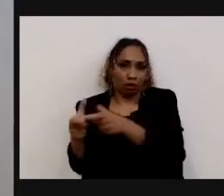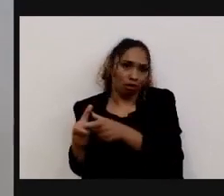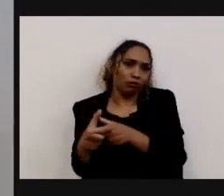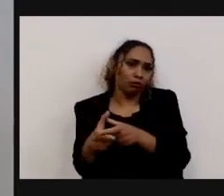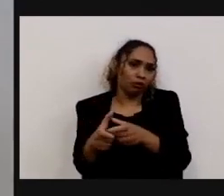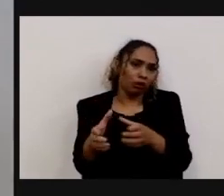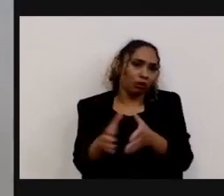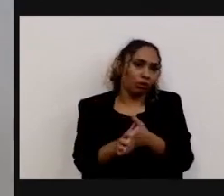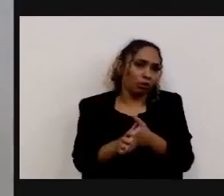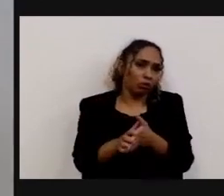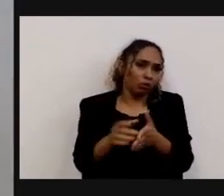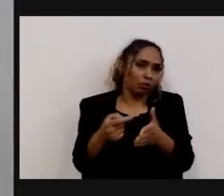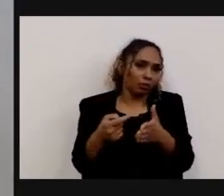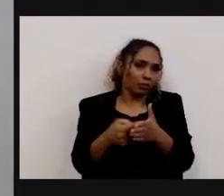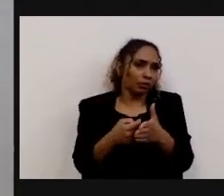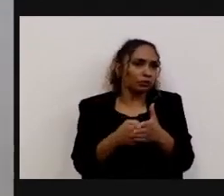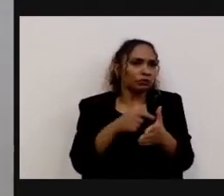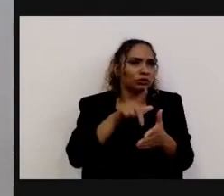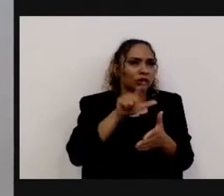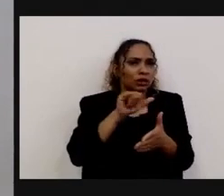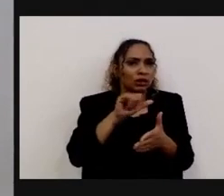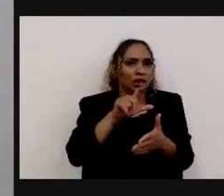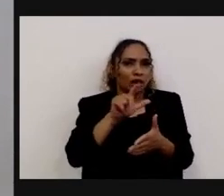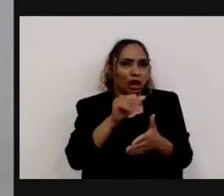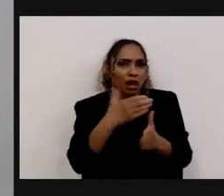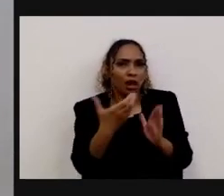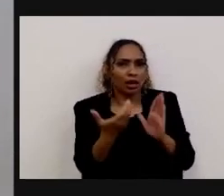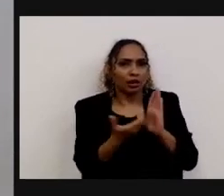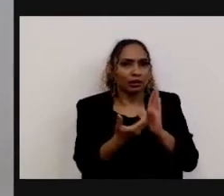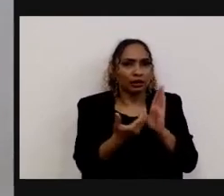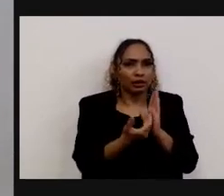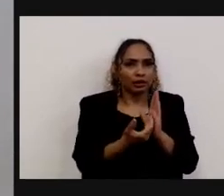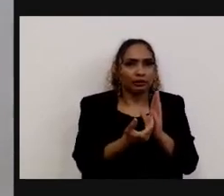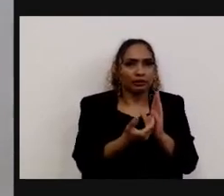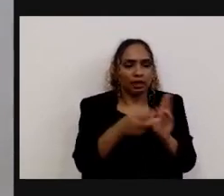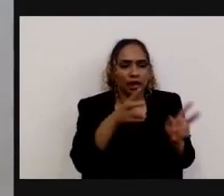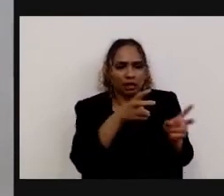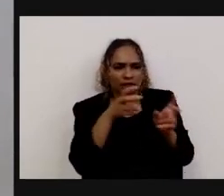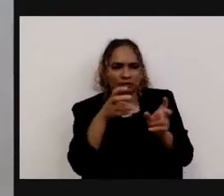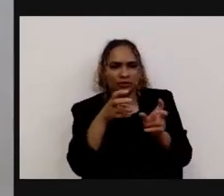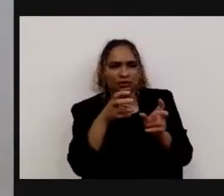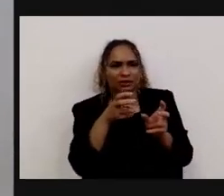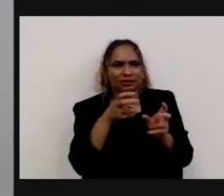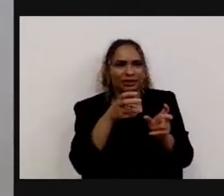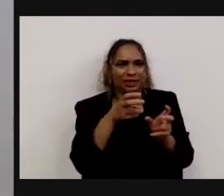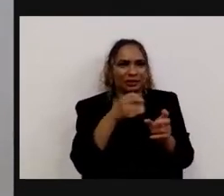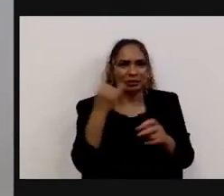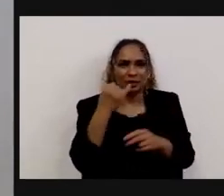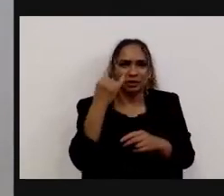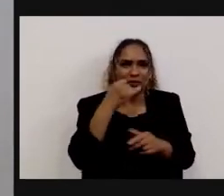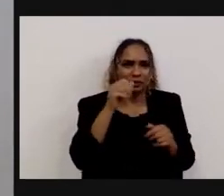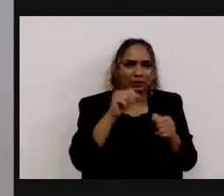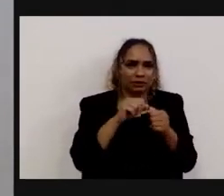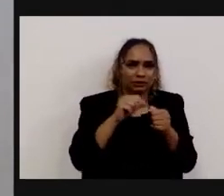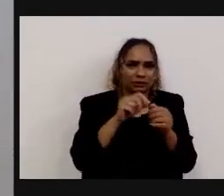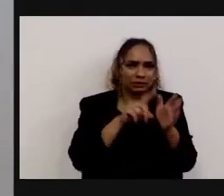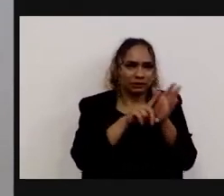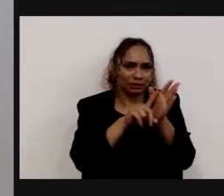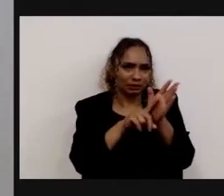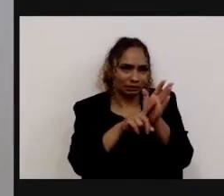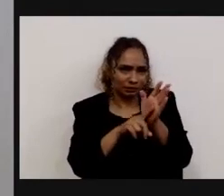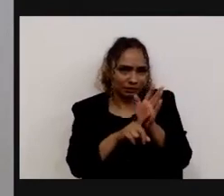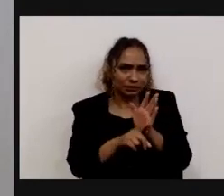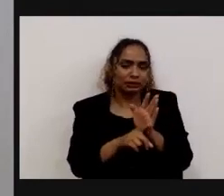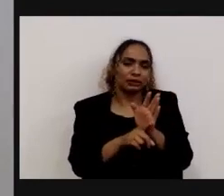Então vamos lá começar com a Laila da câmara gostaria de saber se elas percebem importância em realizar pesquisa de